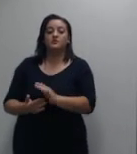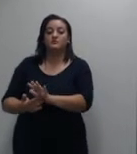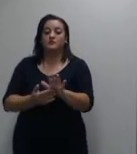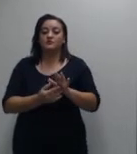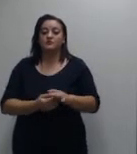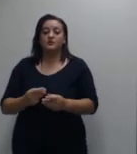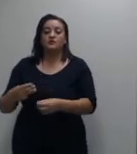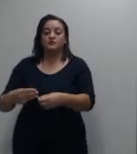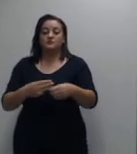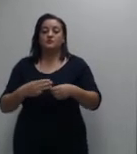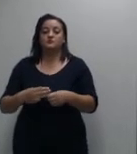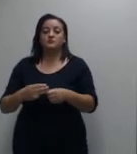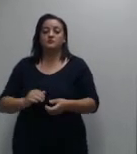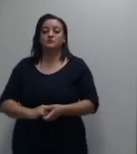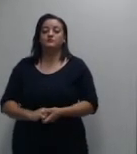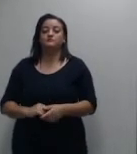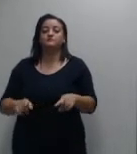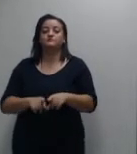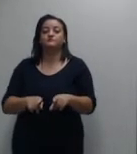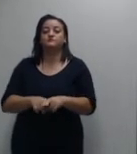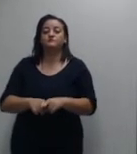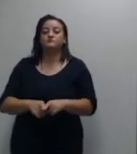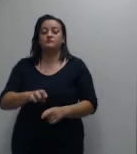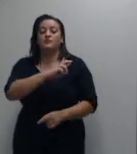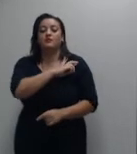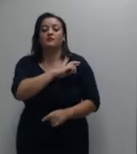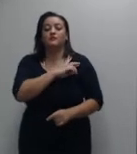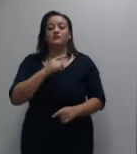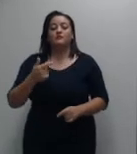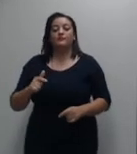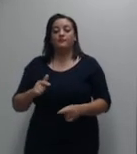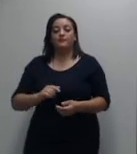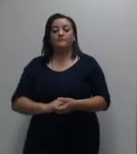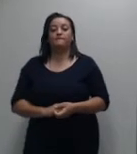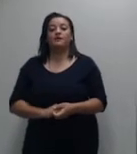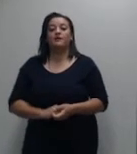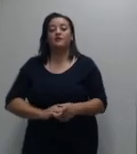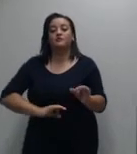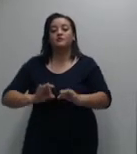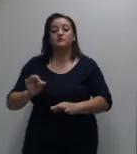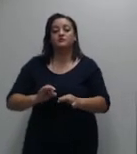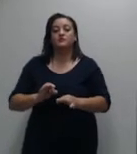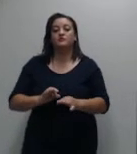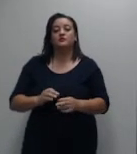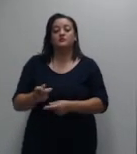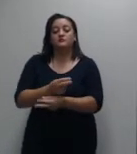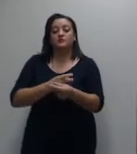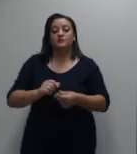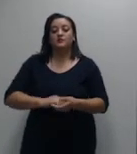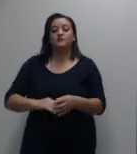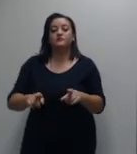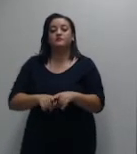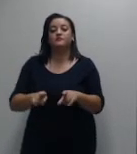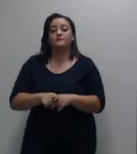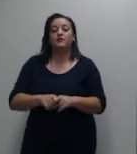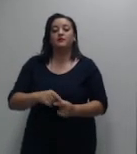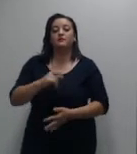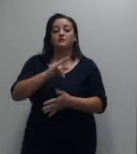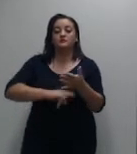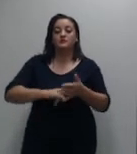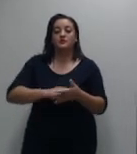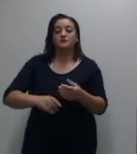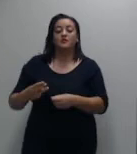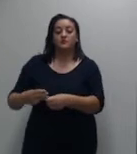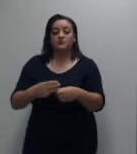Município de que o autor não era ordenador de despesa de uma certidão do